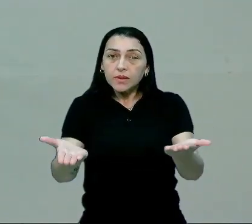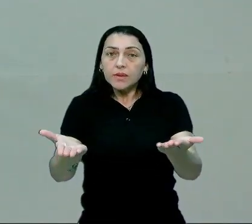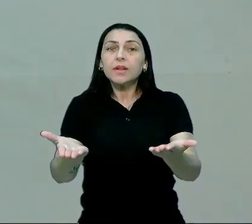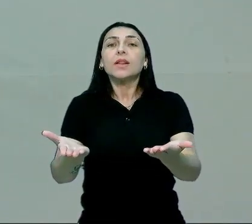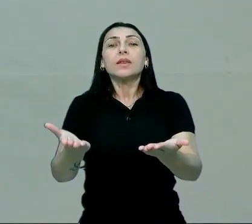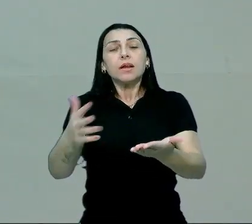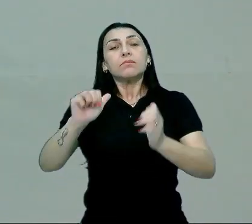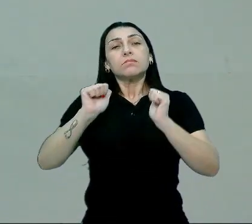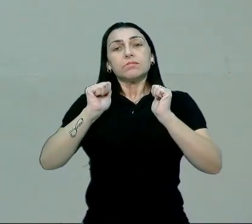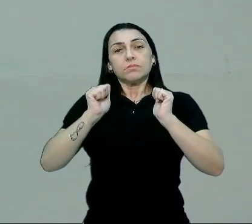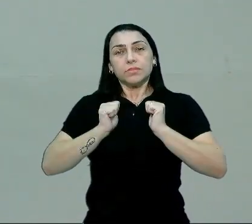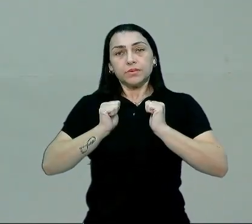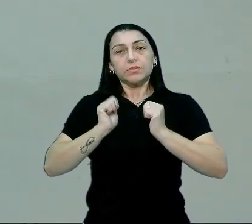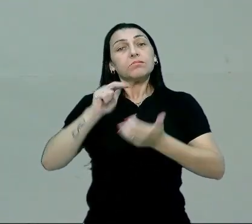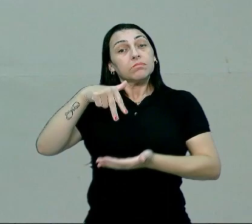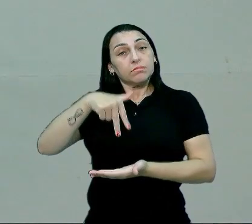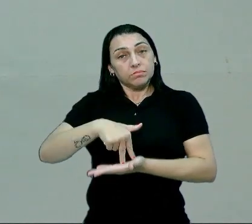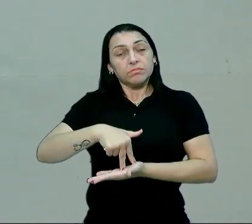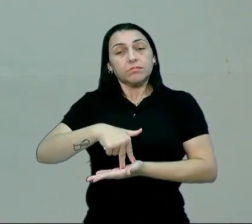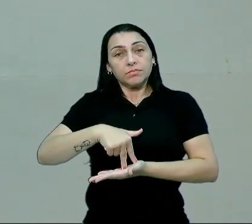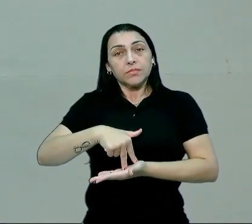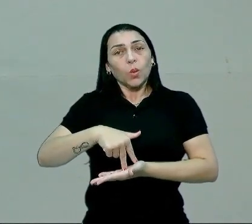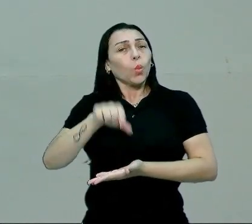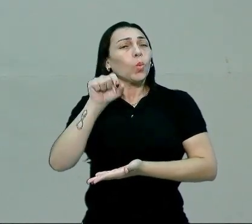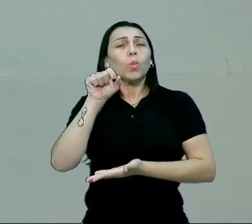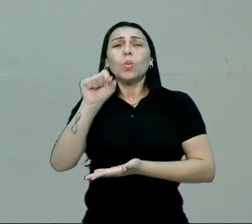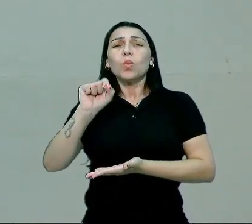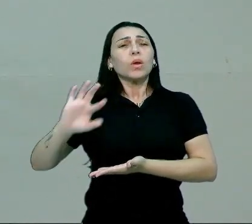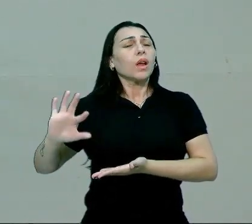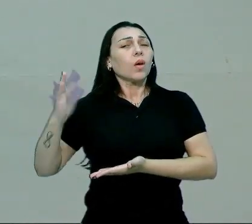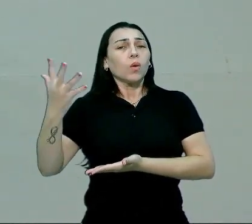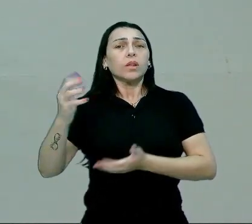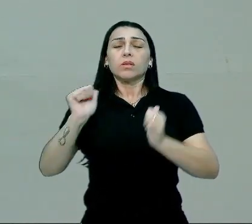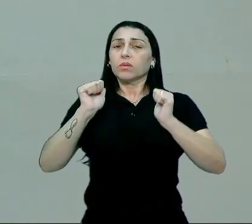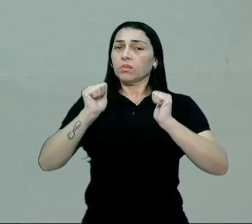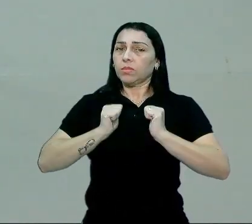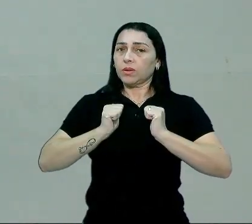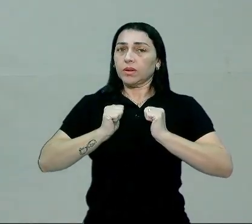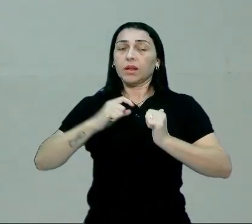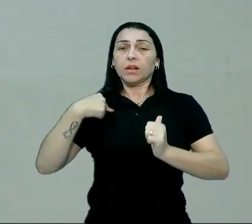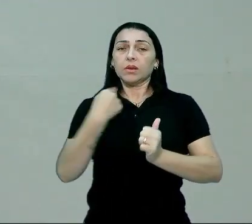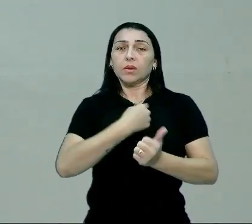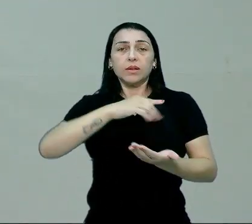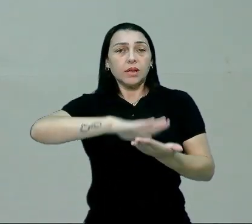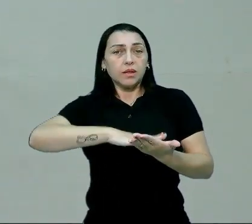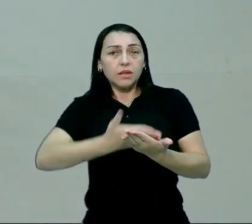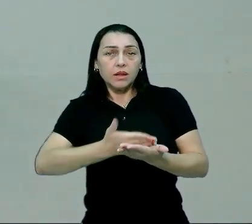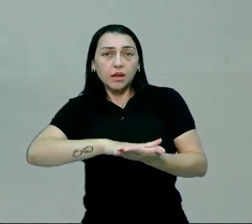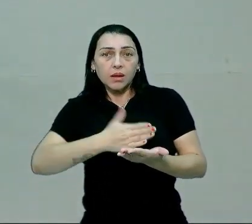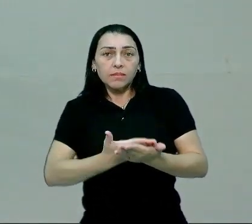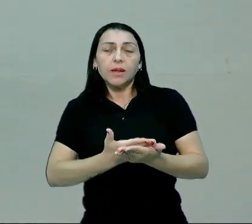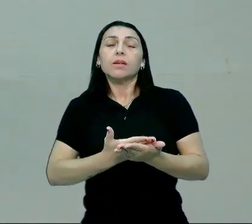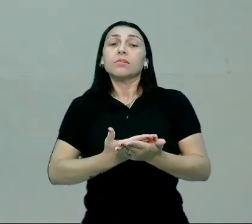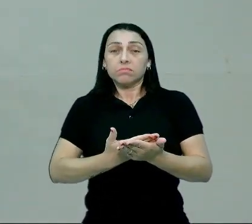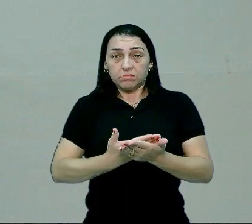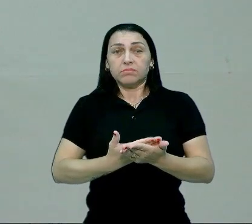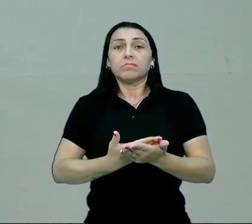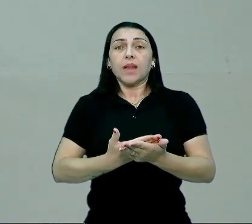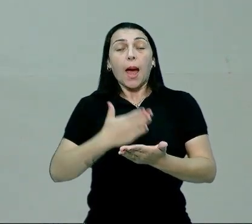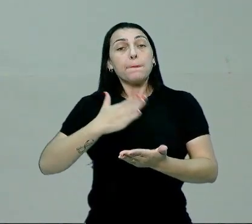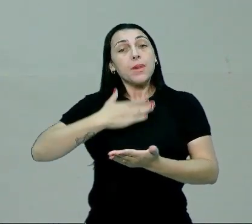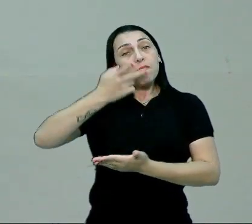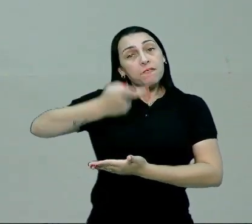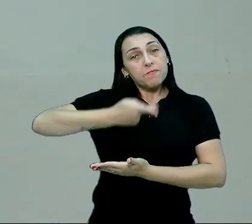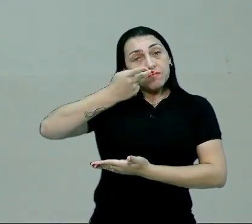se comportando, aliás. E o que é que está determinando o comportamento da nossa intérprete? Justamente a